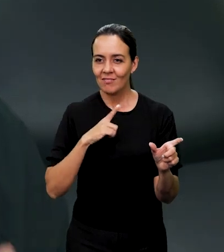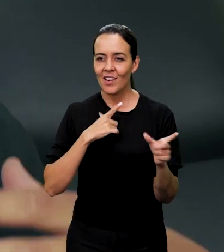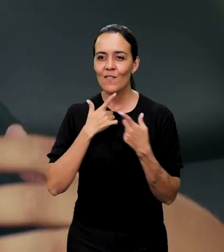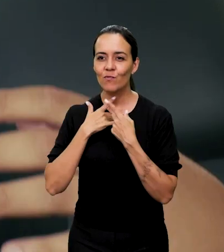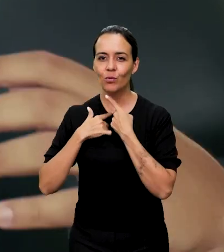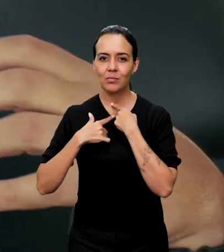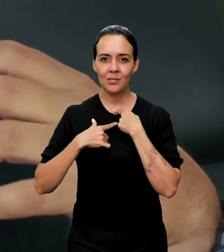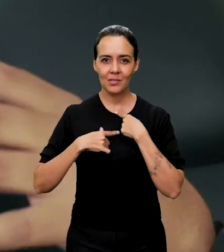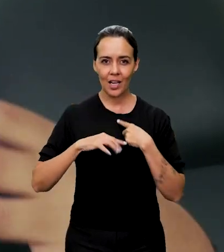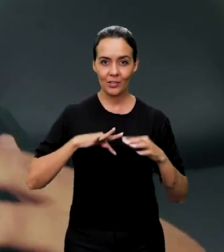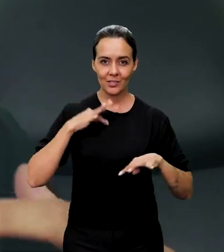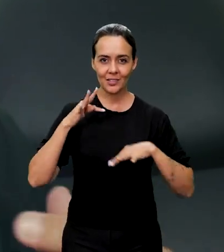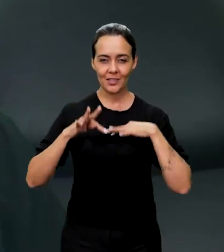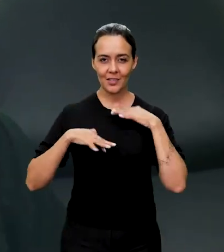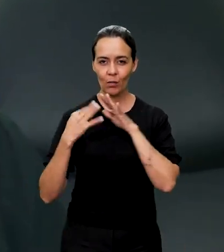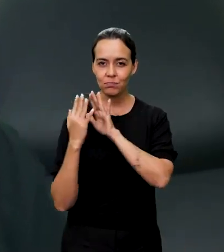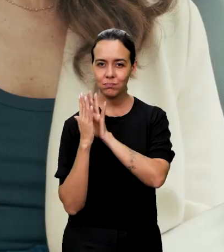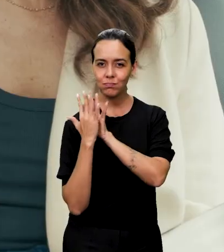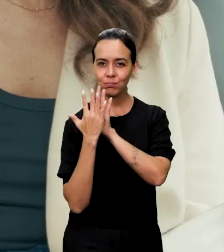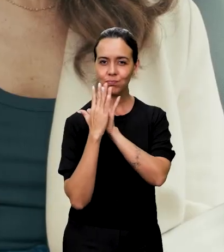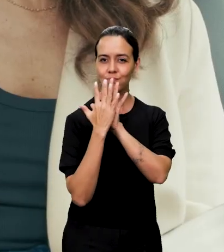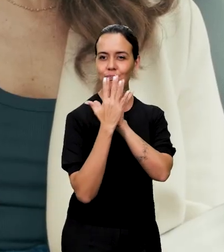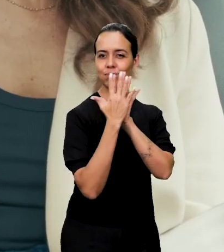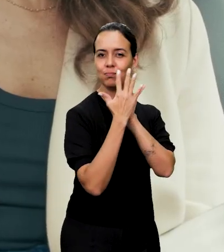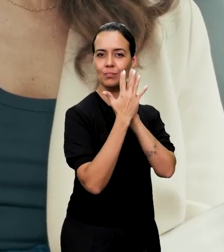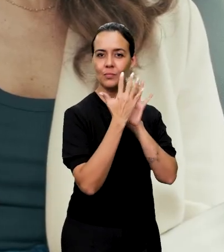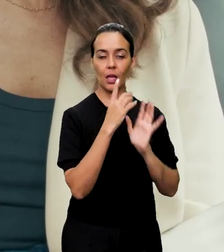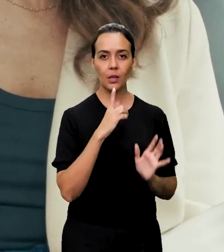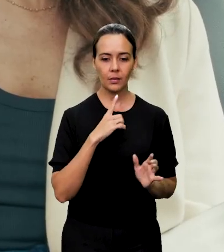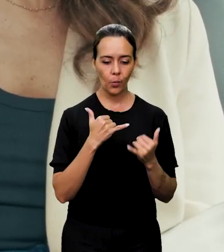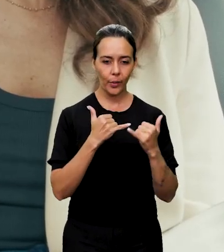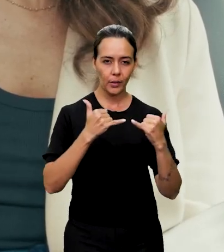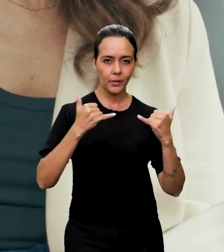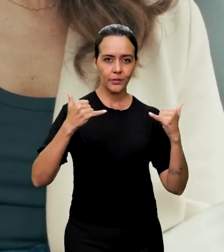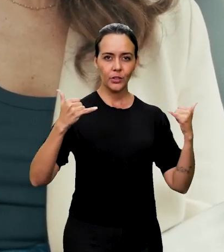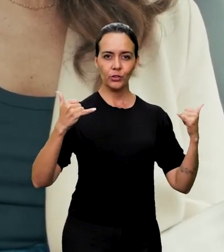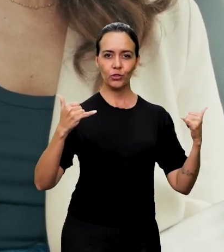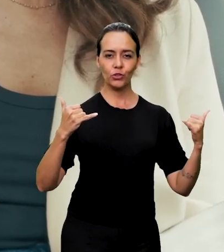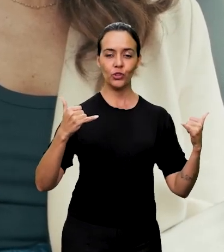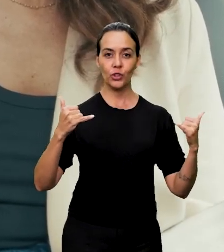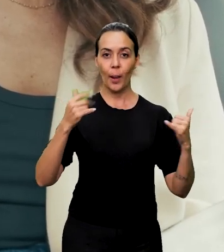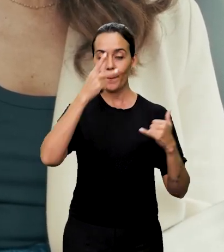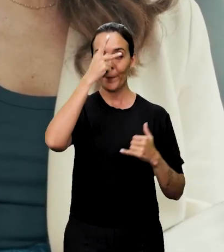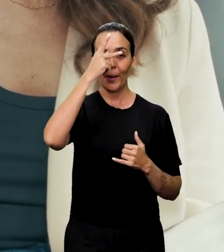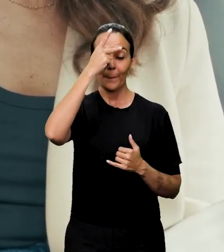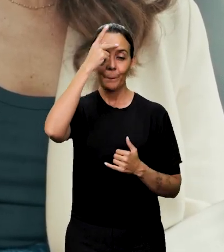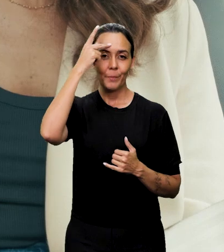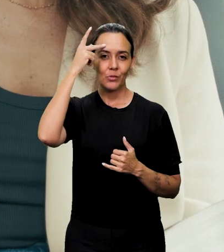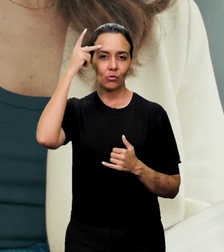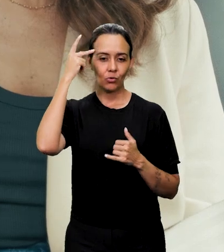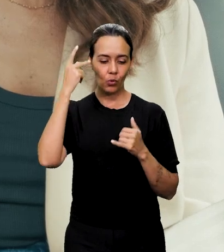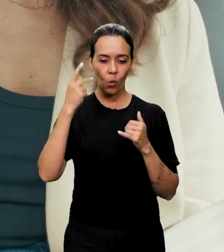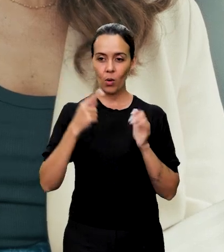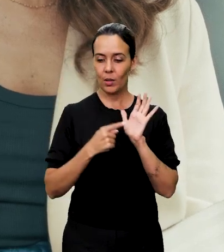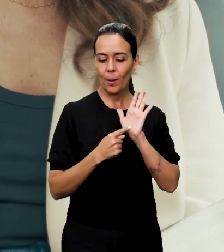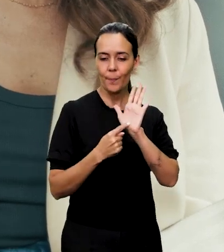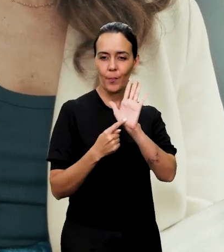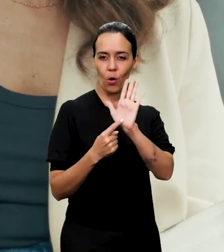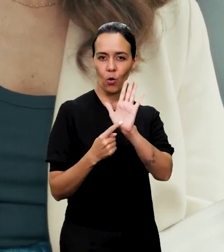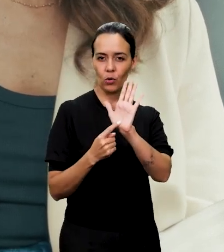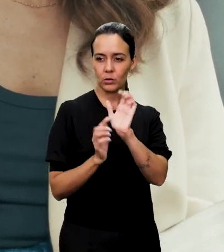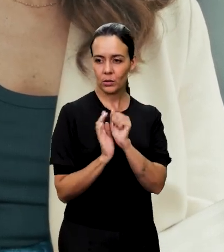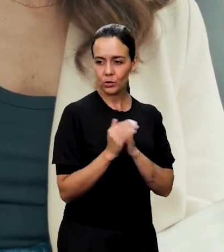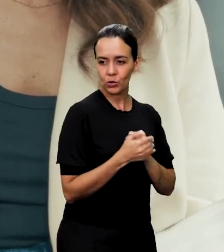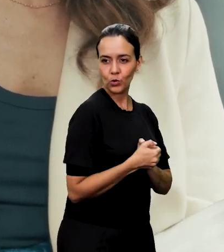energia erótica gigantesca. A energia do erotismo, ela tem a ver um pouco com, né, mostrar, esconder de alguma forma, né? Então tem